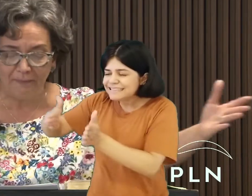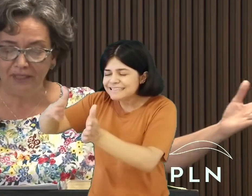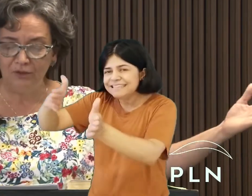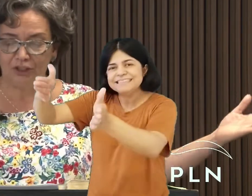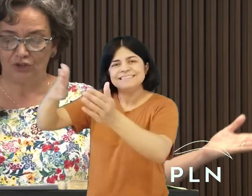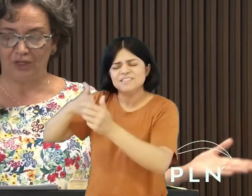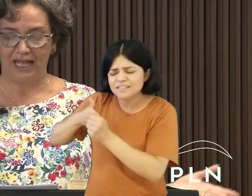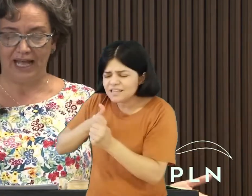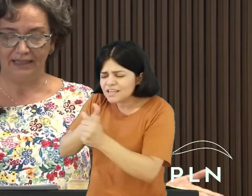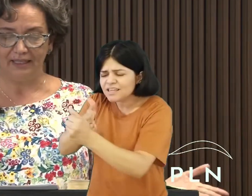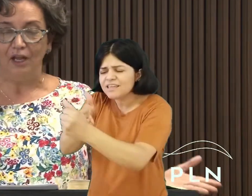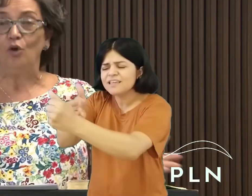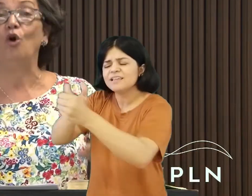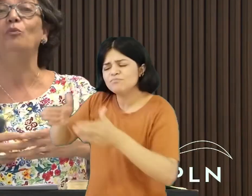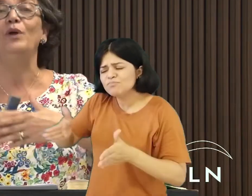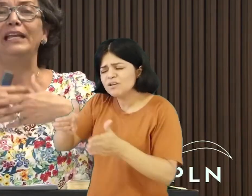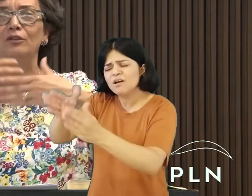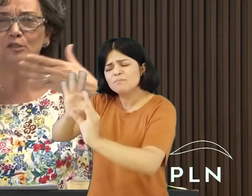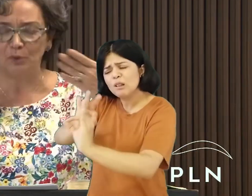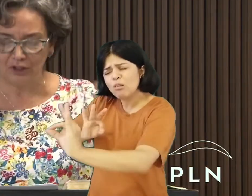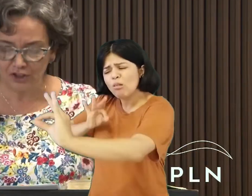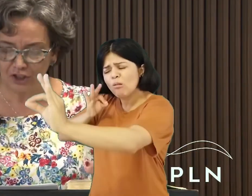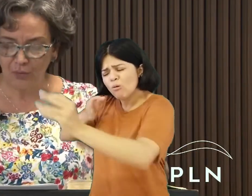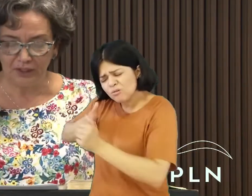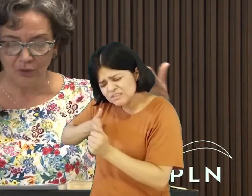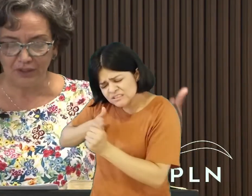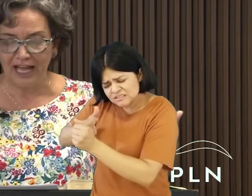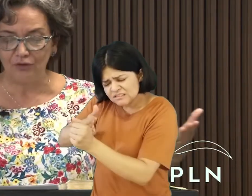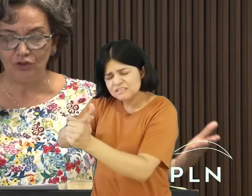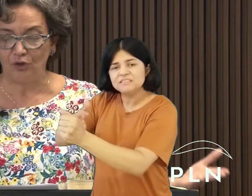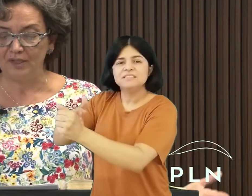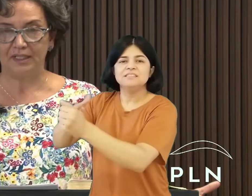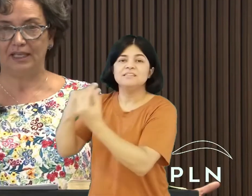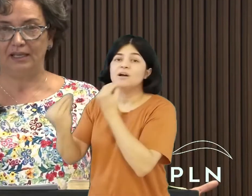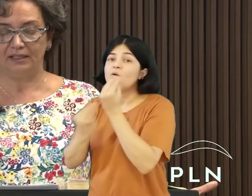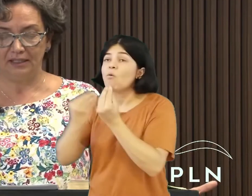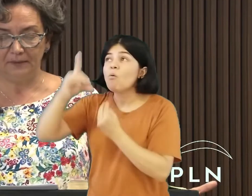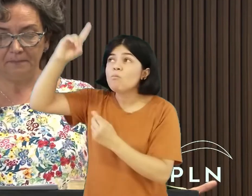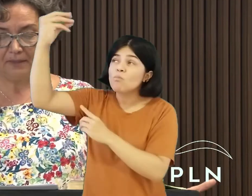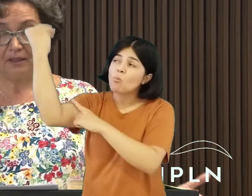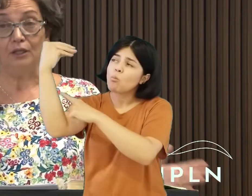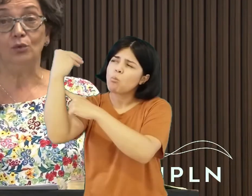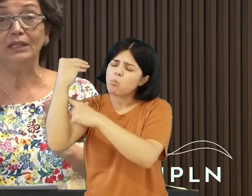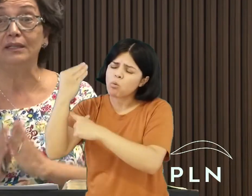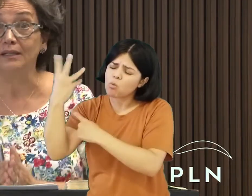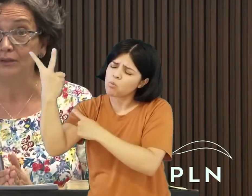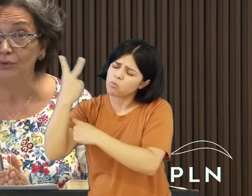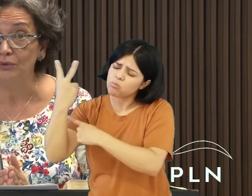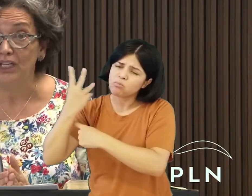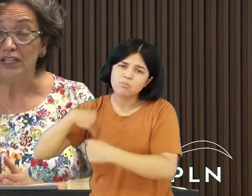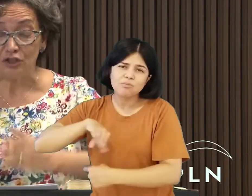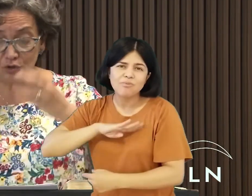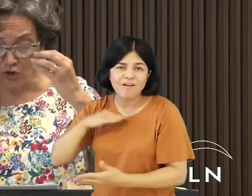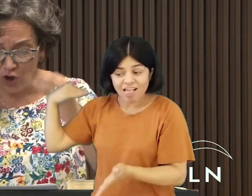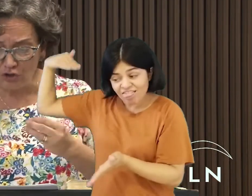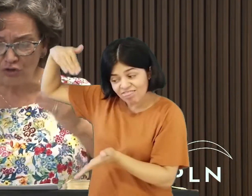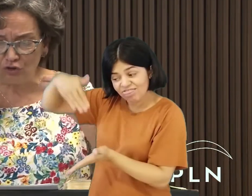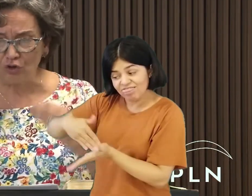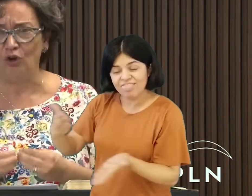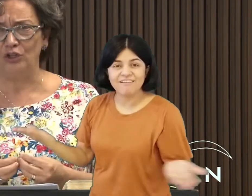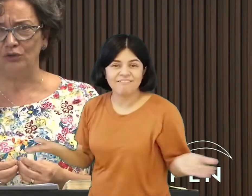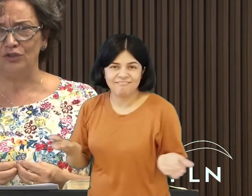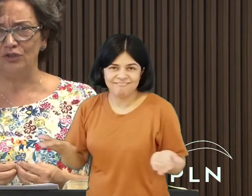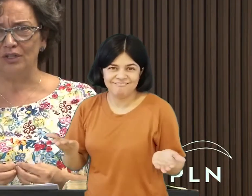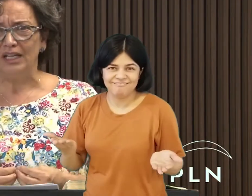longo caminho da jornada, como Ele nos protegeu e tem cuidado de nós até aqui. No entanto, se os